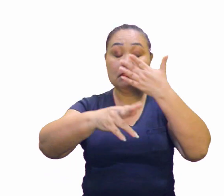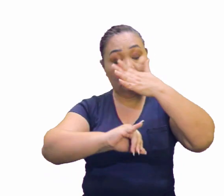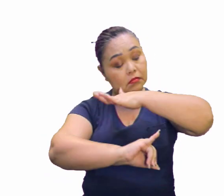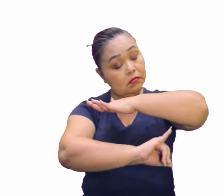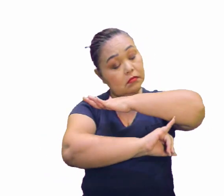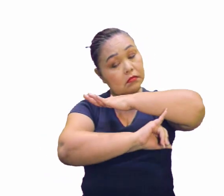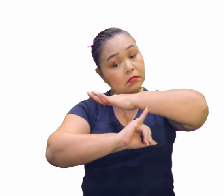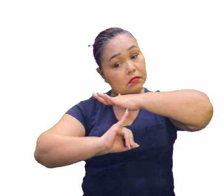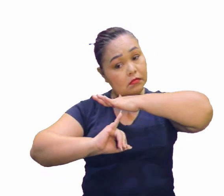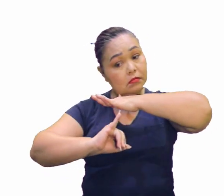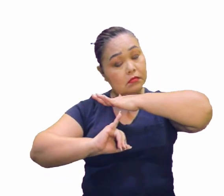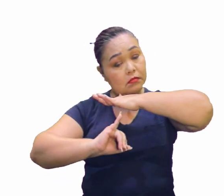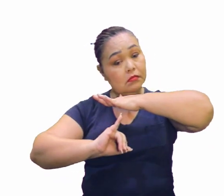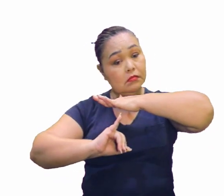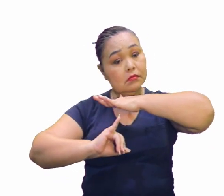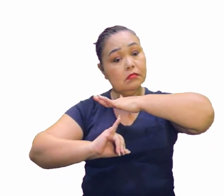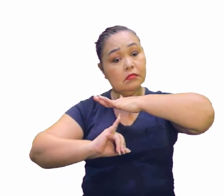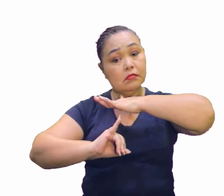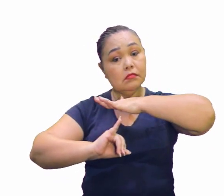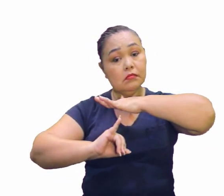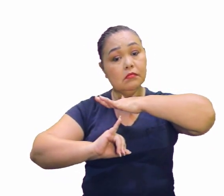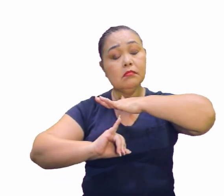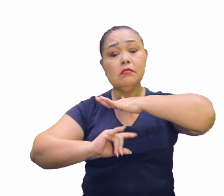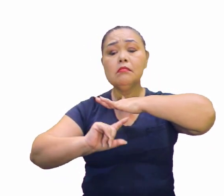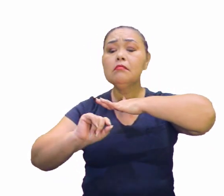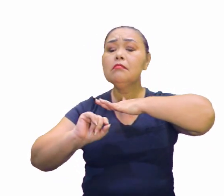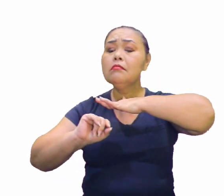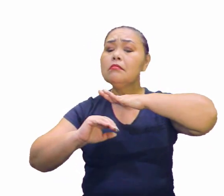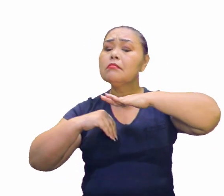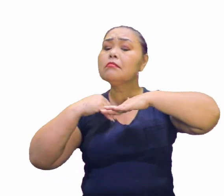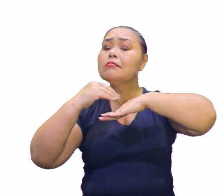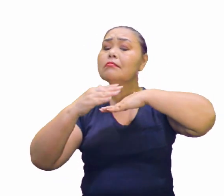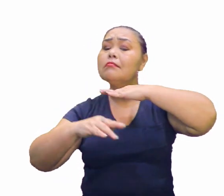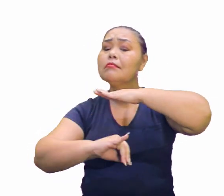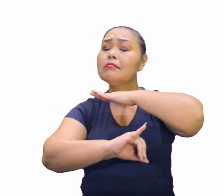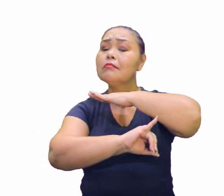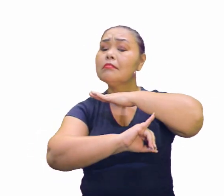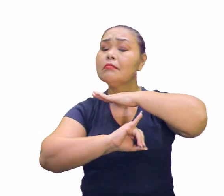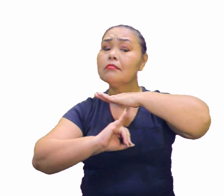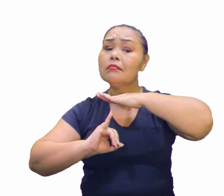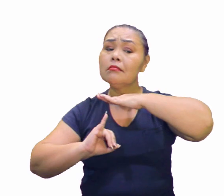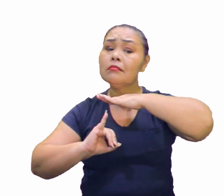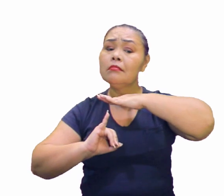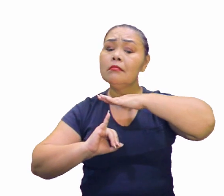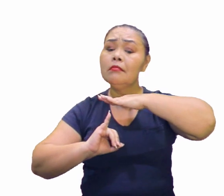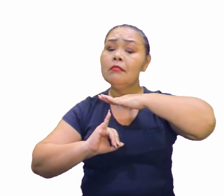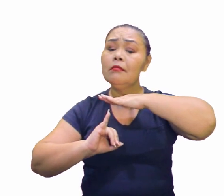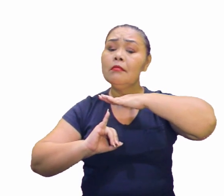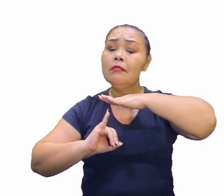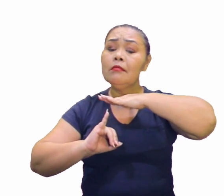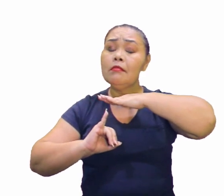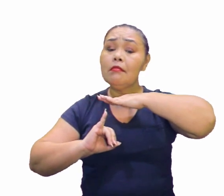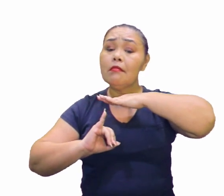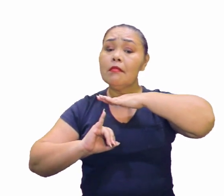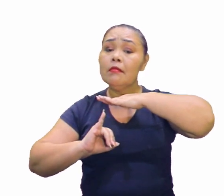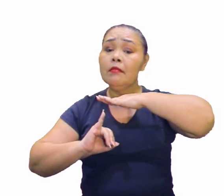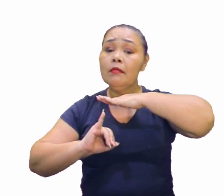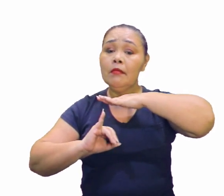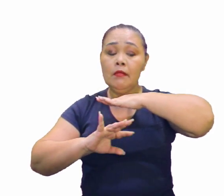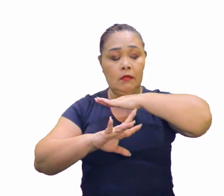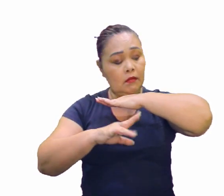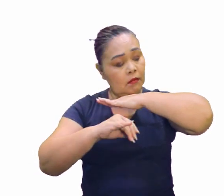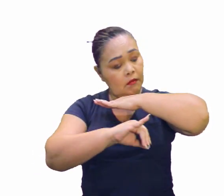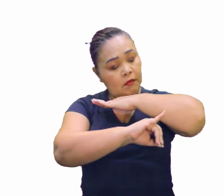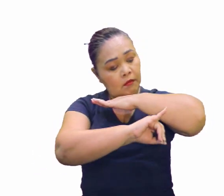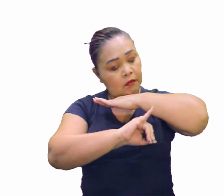da infraestrutura. Professor, eu queria saber o que é o avanço da infraestrutura. Essa